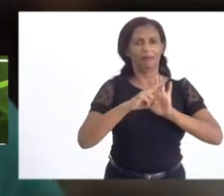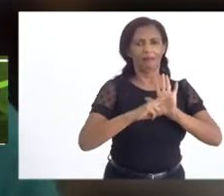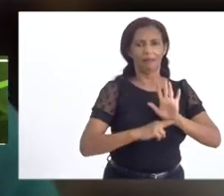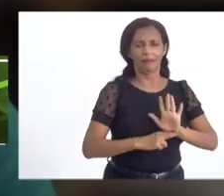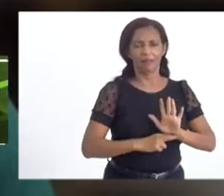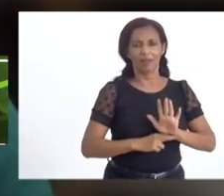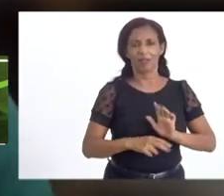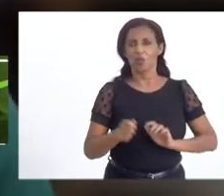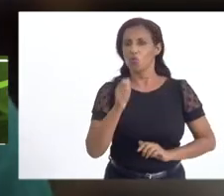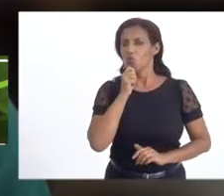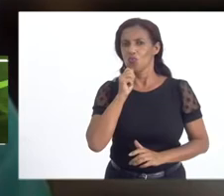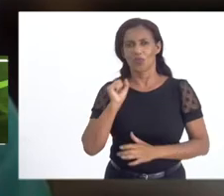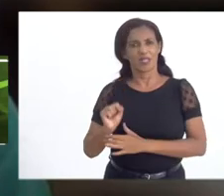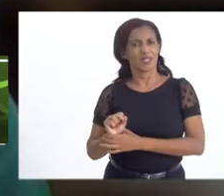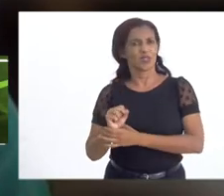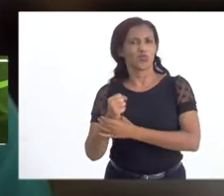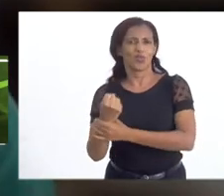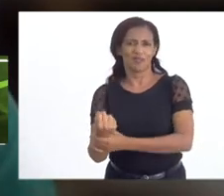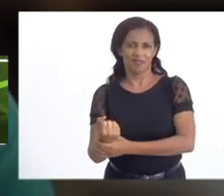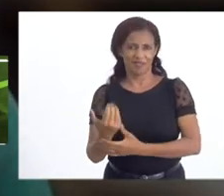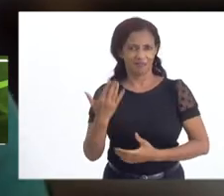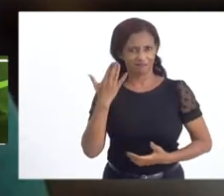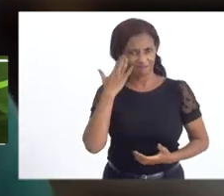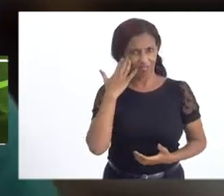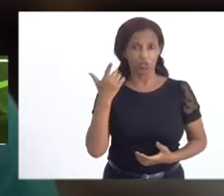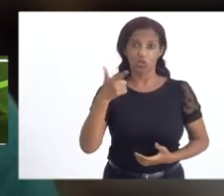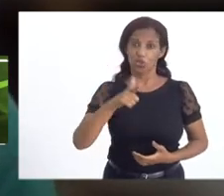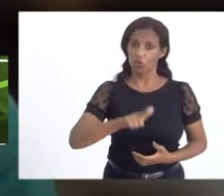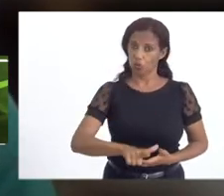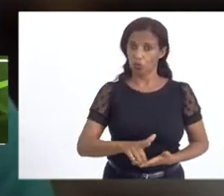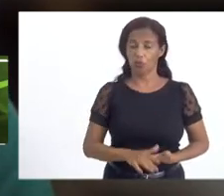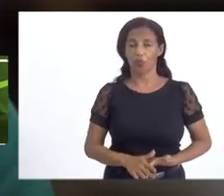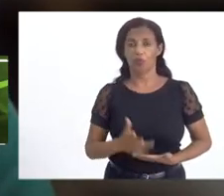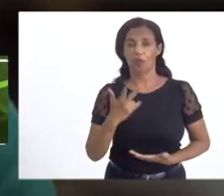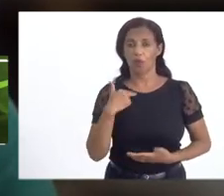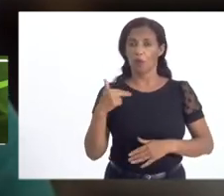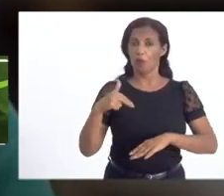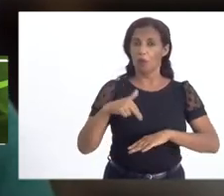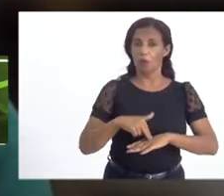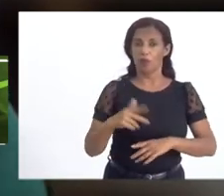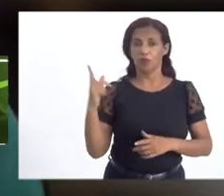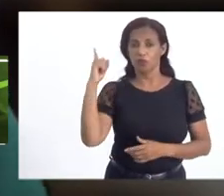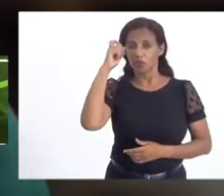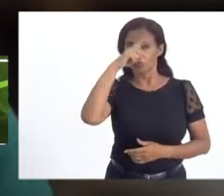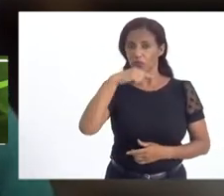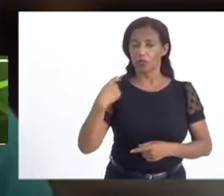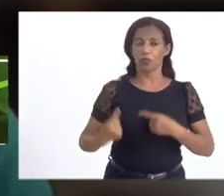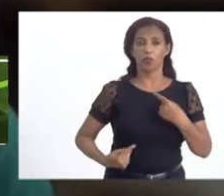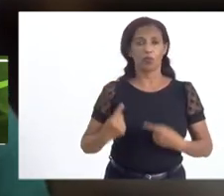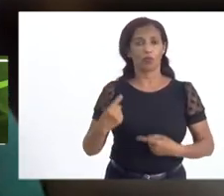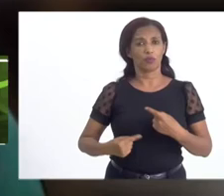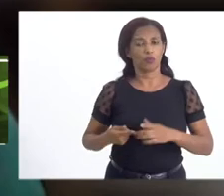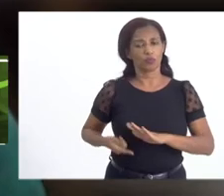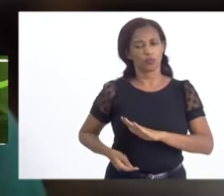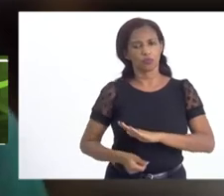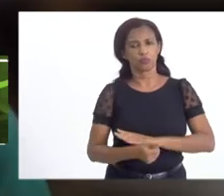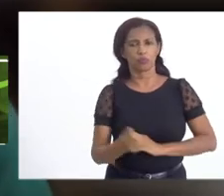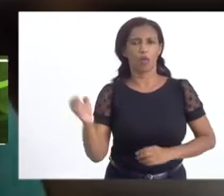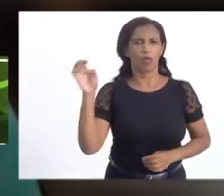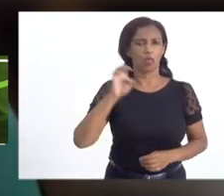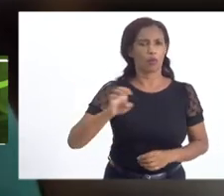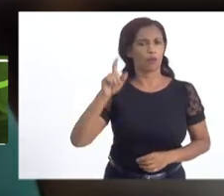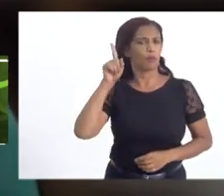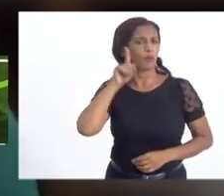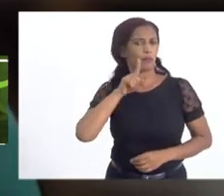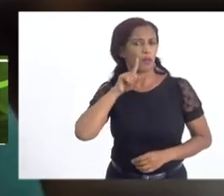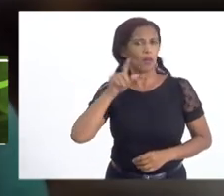gente não tem segurança jurídica. Então, de novo, eu me coloco numa situação muito difícil quando eu vou discutir com investidores europeus,